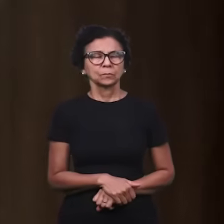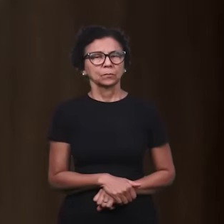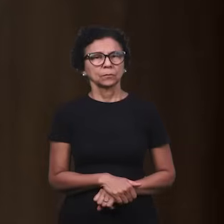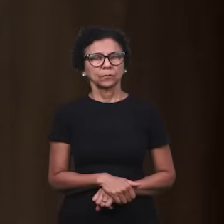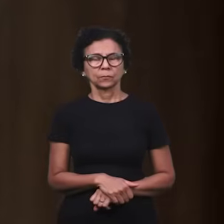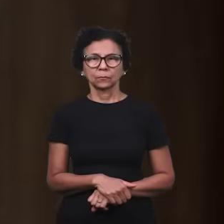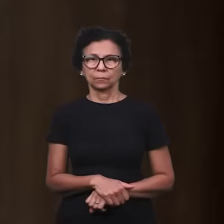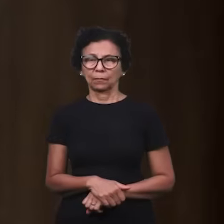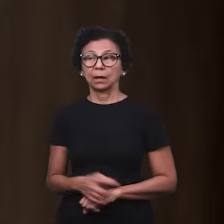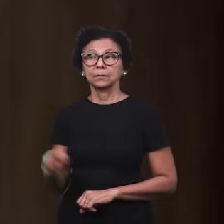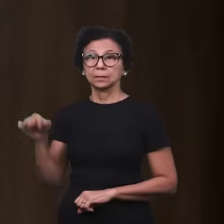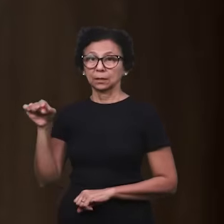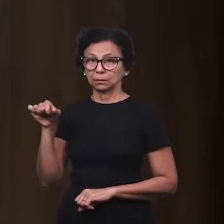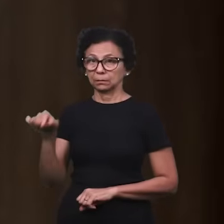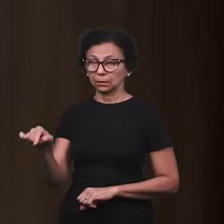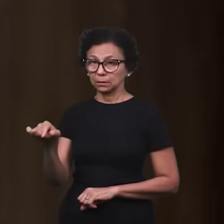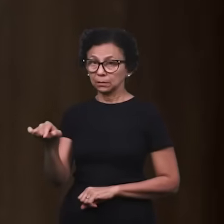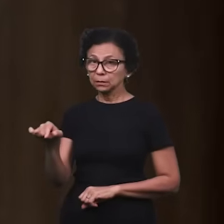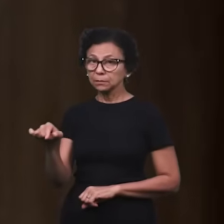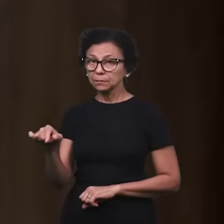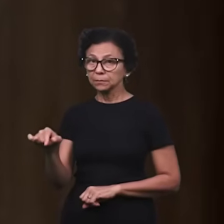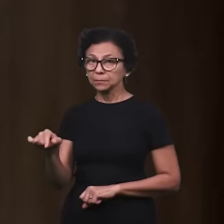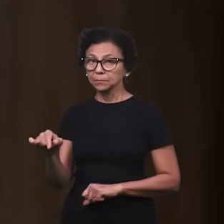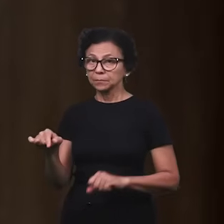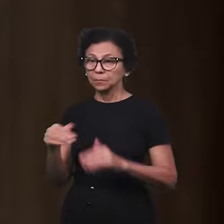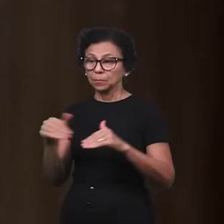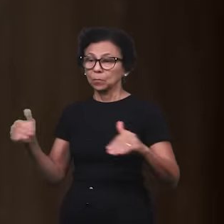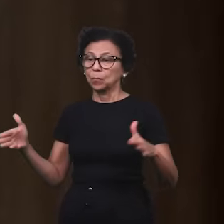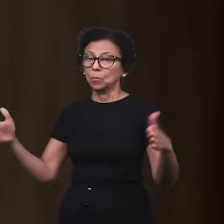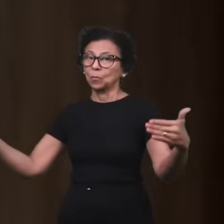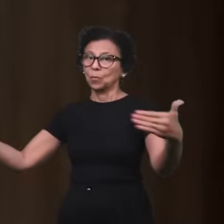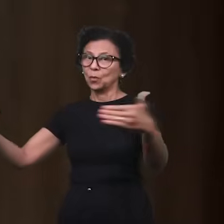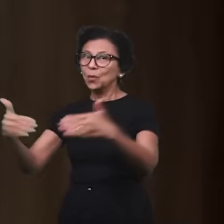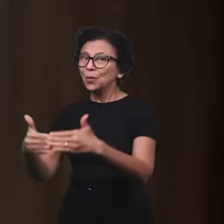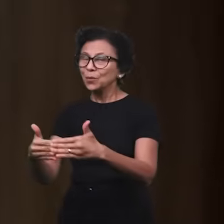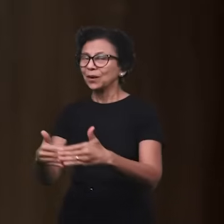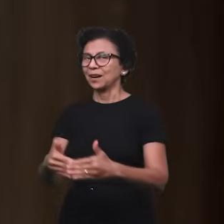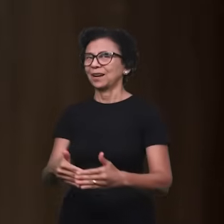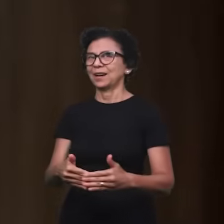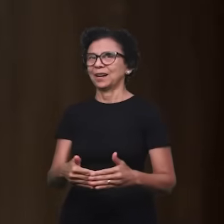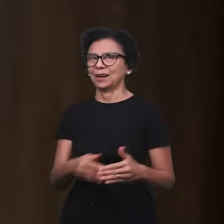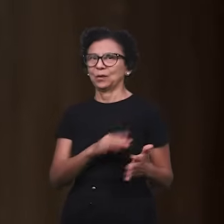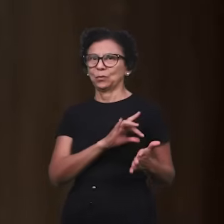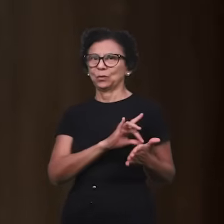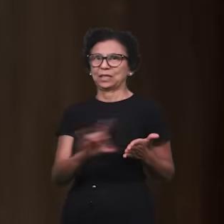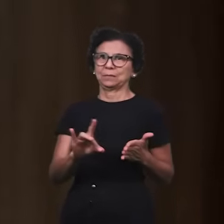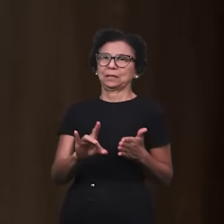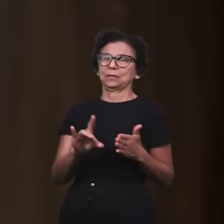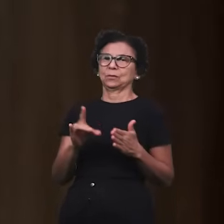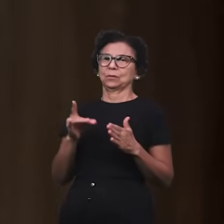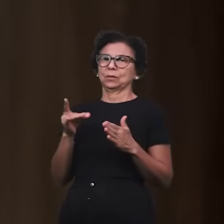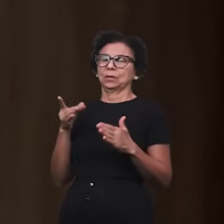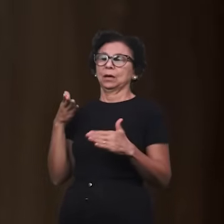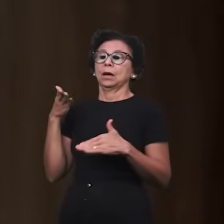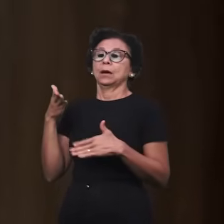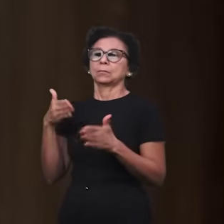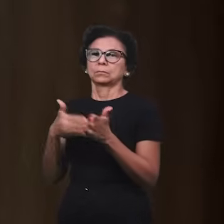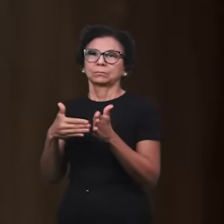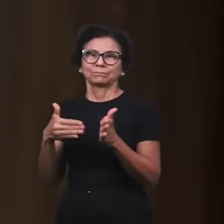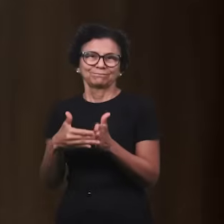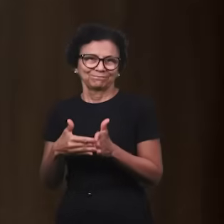uma cidade de muros fortificados, o inimigo não conseguia entrar. Não conseguia. E isso